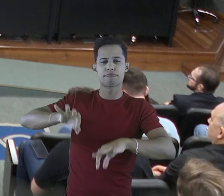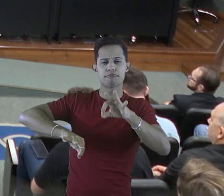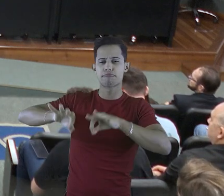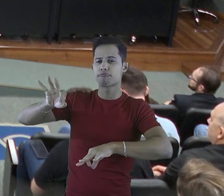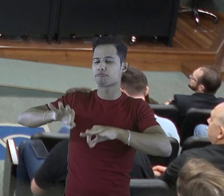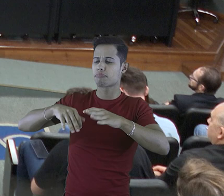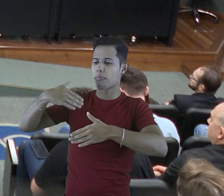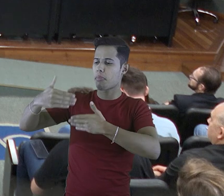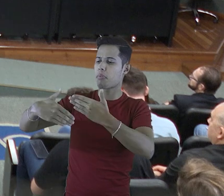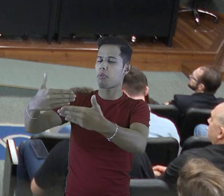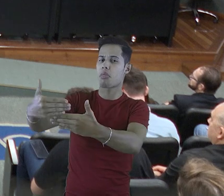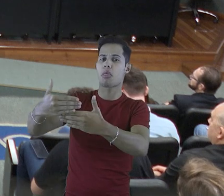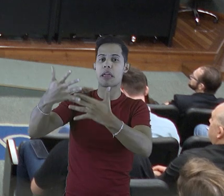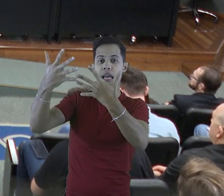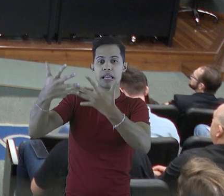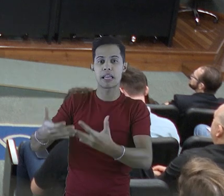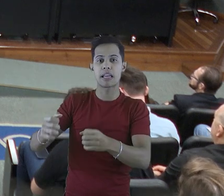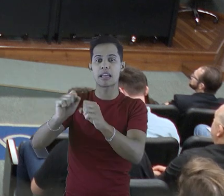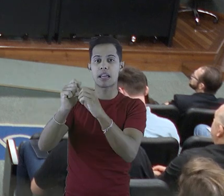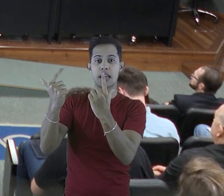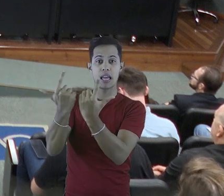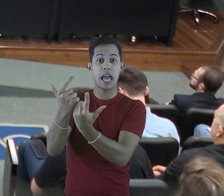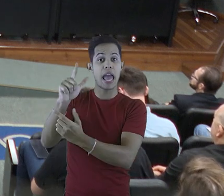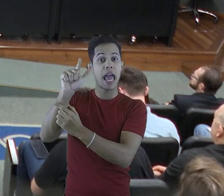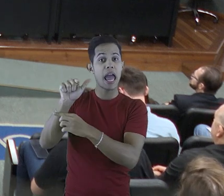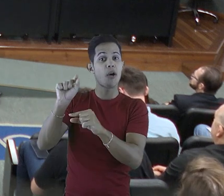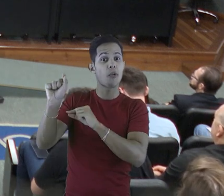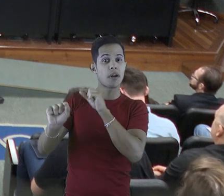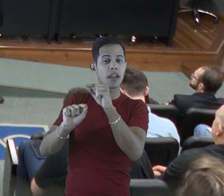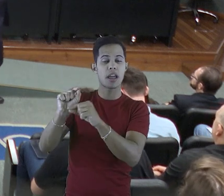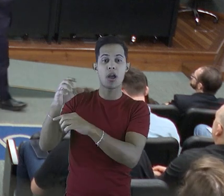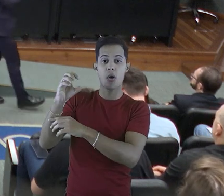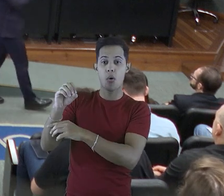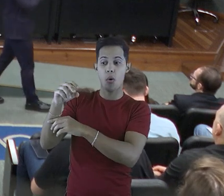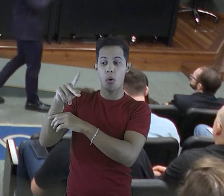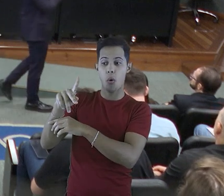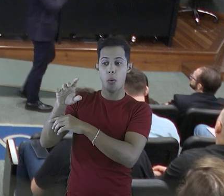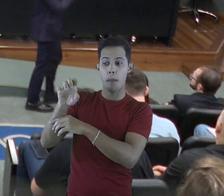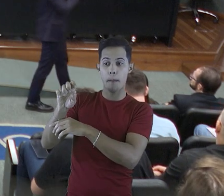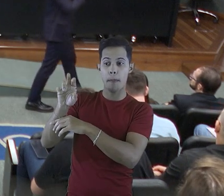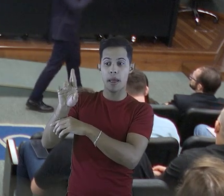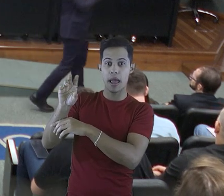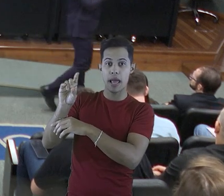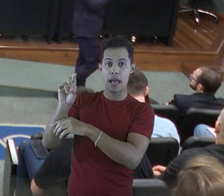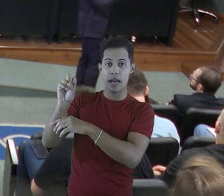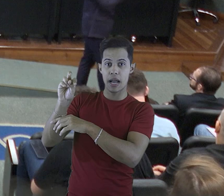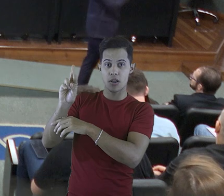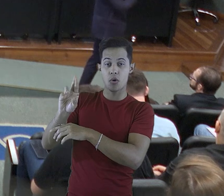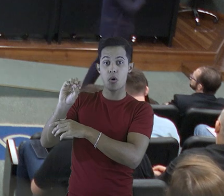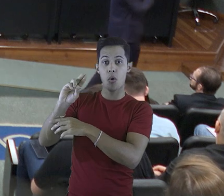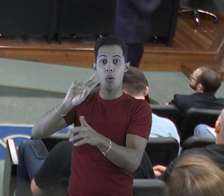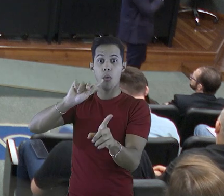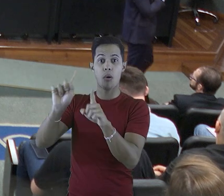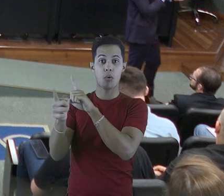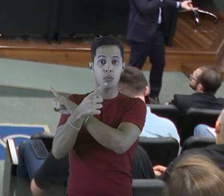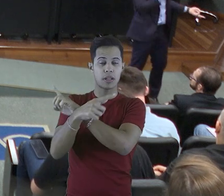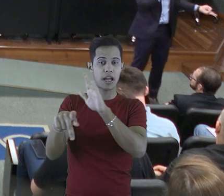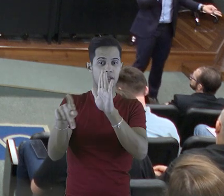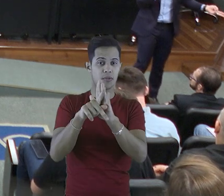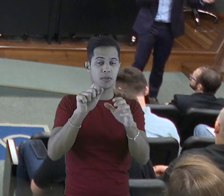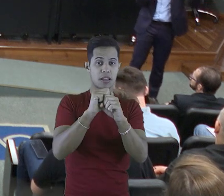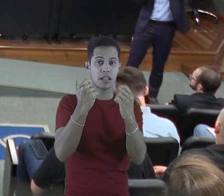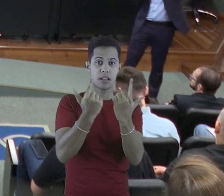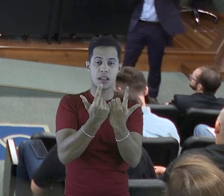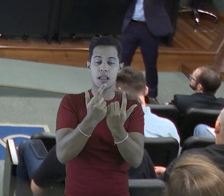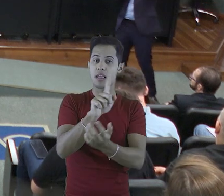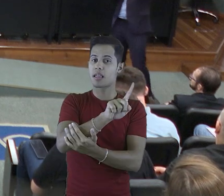sistema da Assembleia, tem um mecanismo de captação e aceitação pela Assembleia e etc e tal. Ele é considerado operador do dado da Assembleia ou a